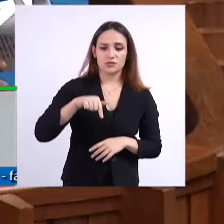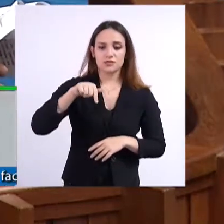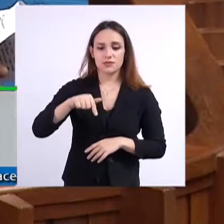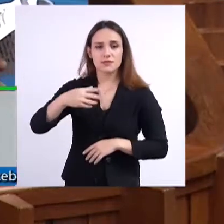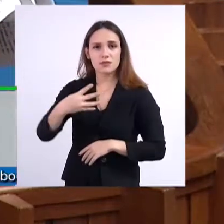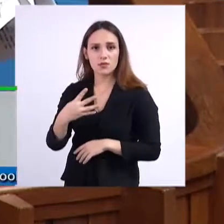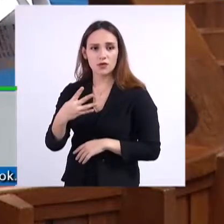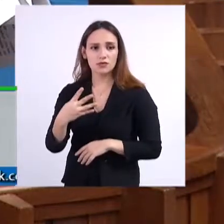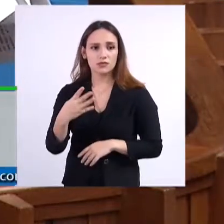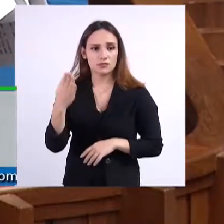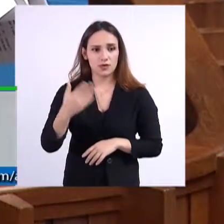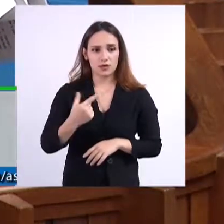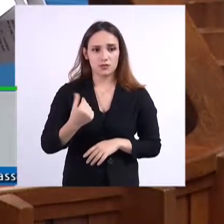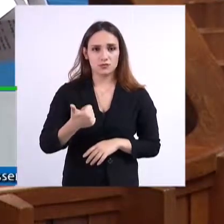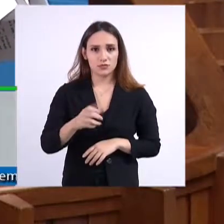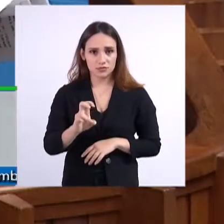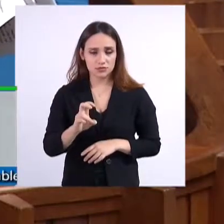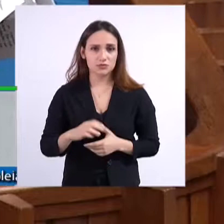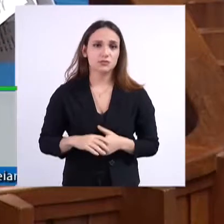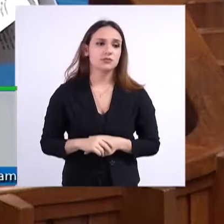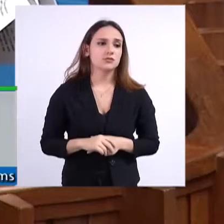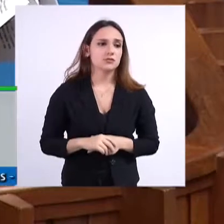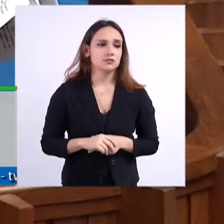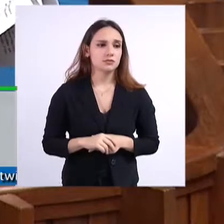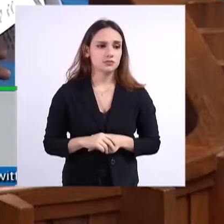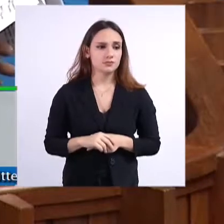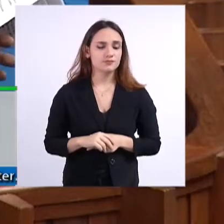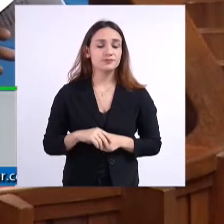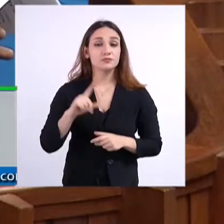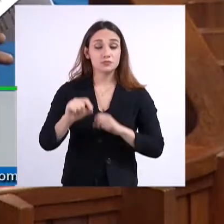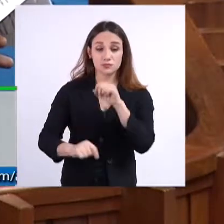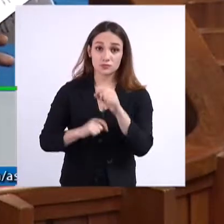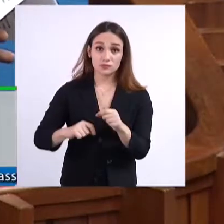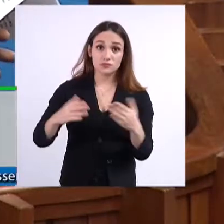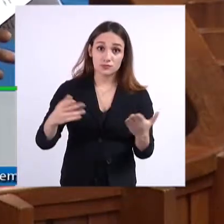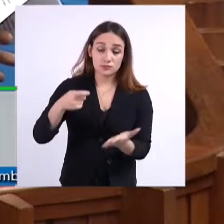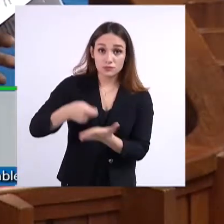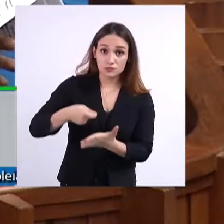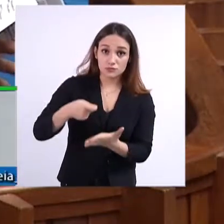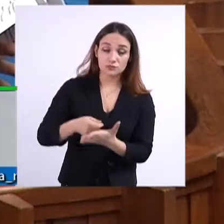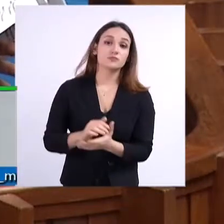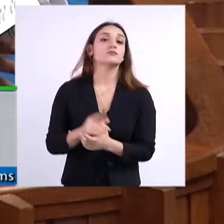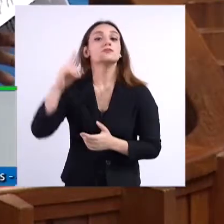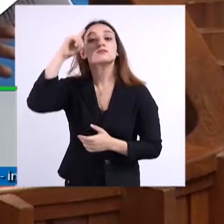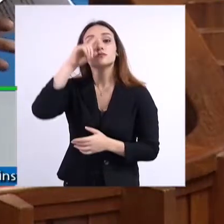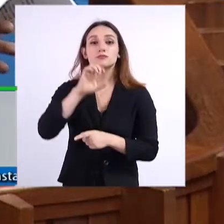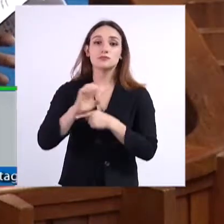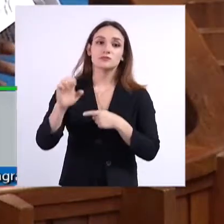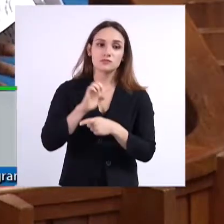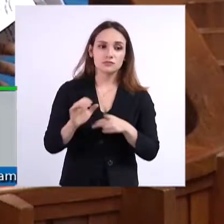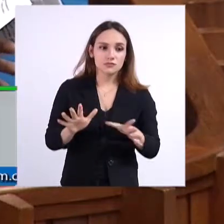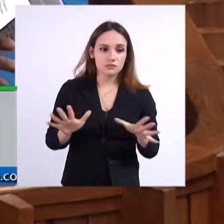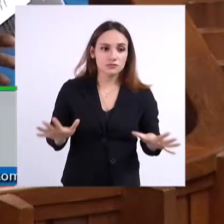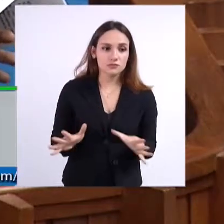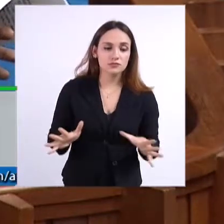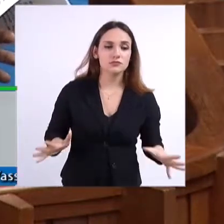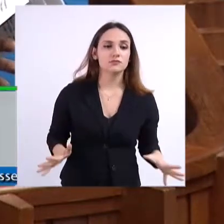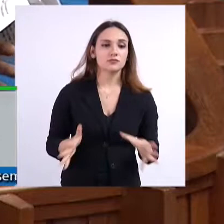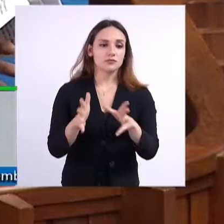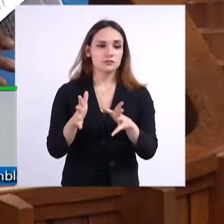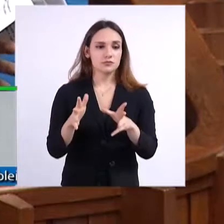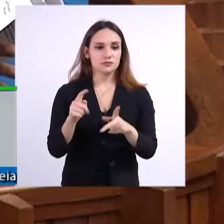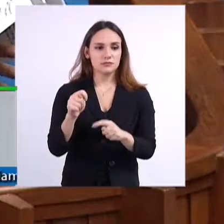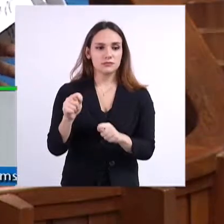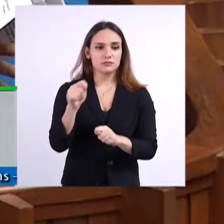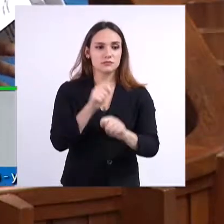4.774 de 2015, que ficou instituído o Dia Estadual de Incentivo à